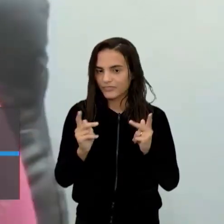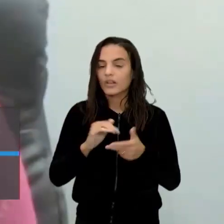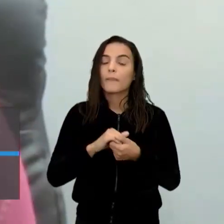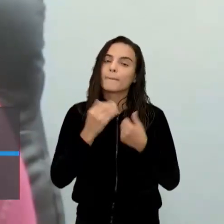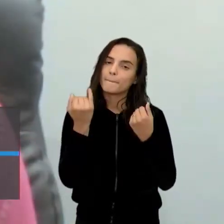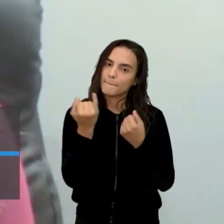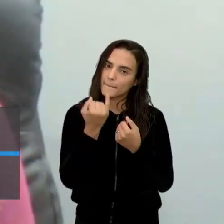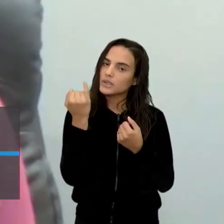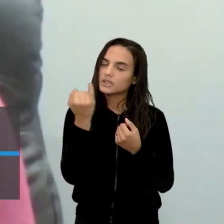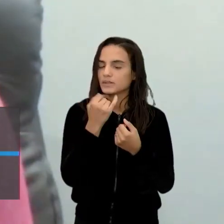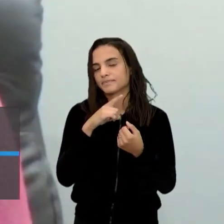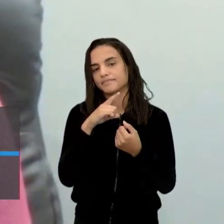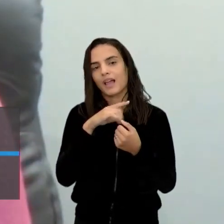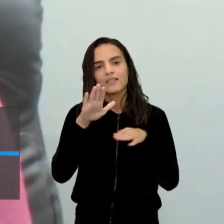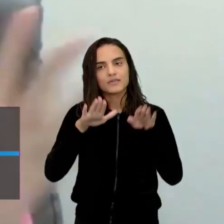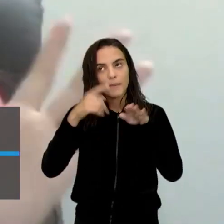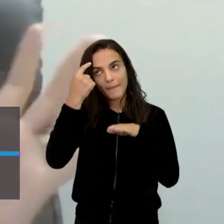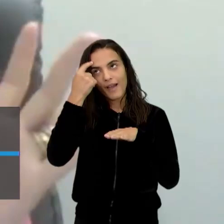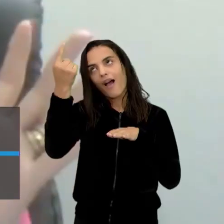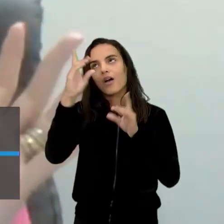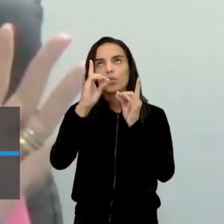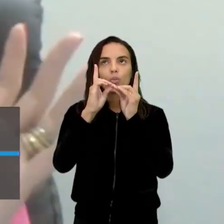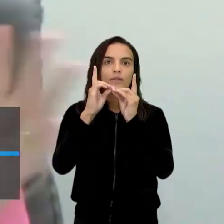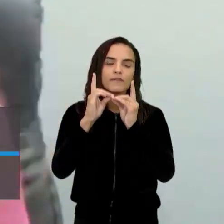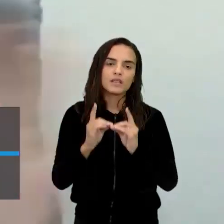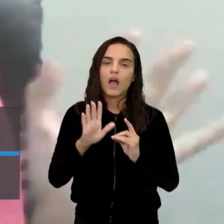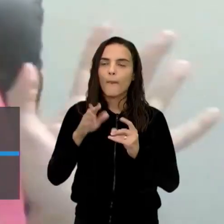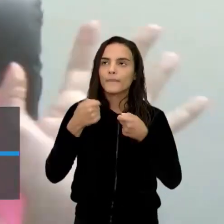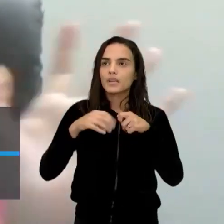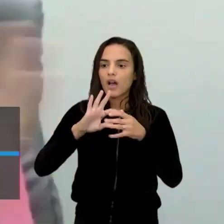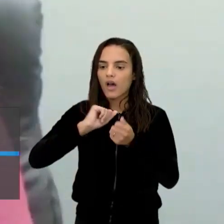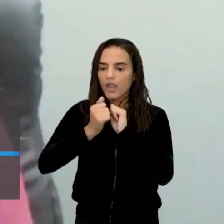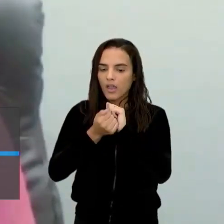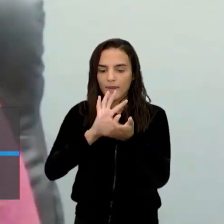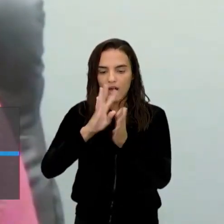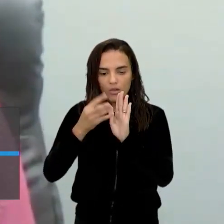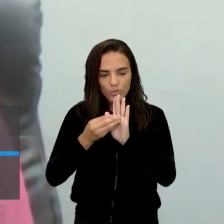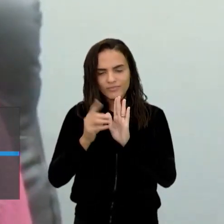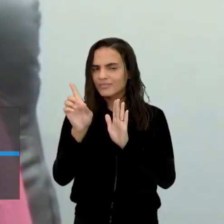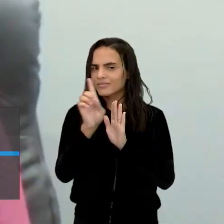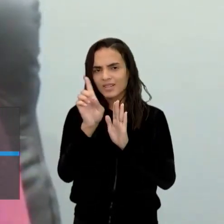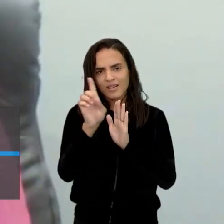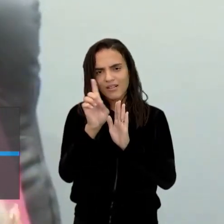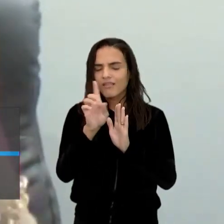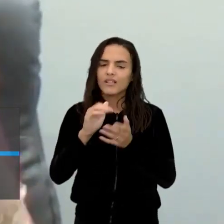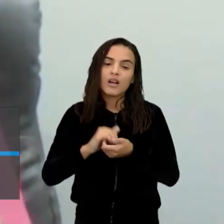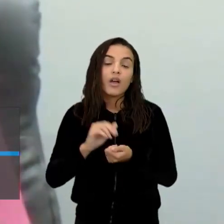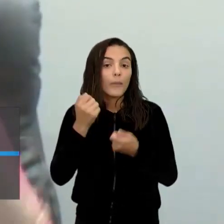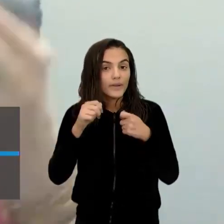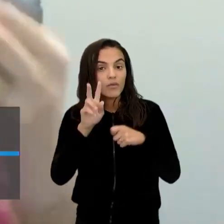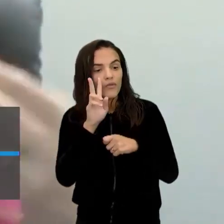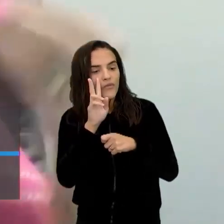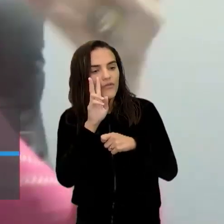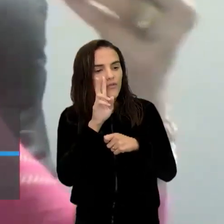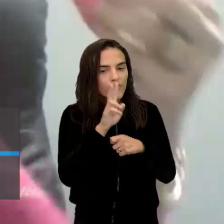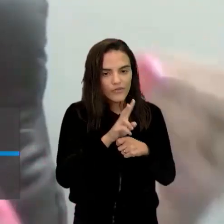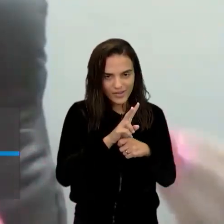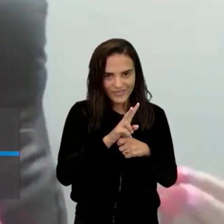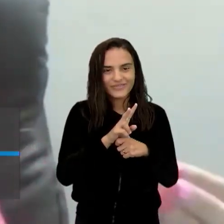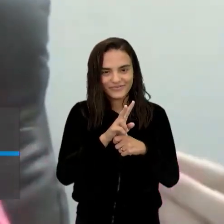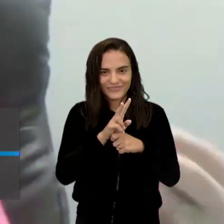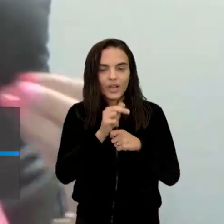muito importante. Às vezes eu penso assim, eu tô com deficiente, eu preciso adaptar tudo. Não, eu preciso olhar para